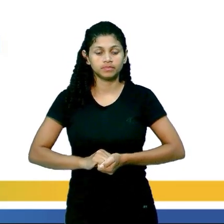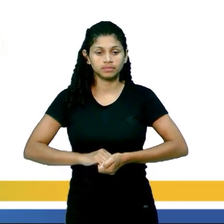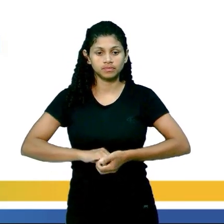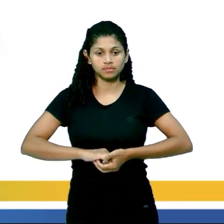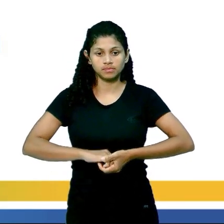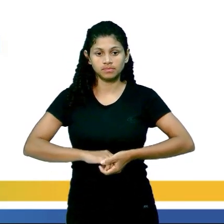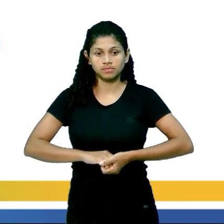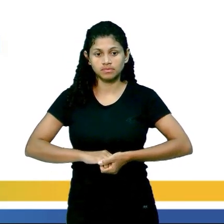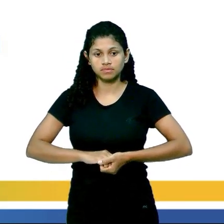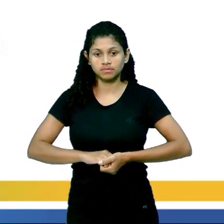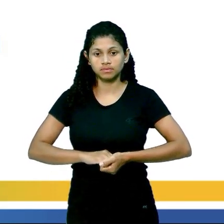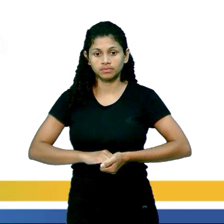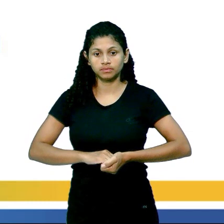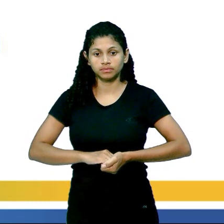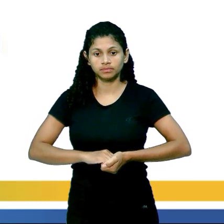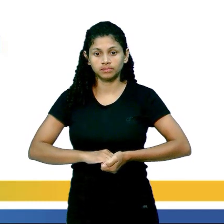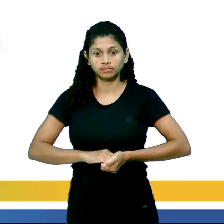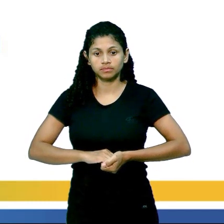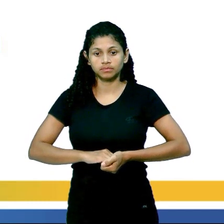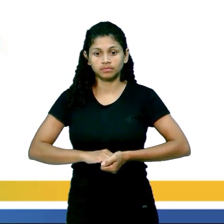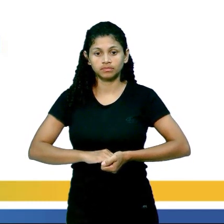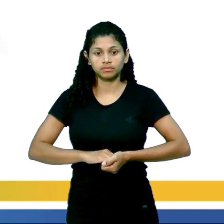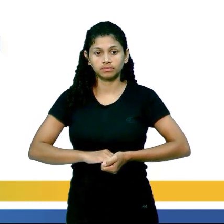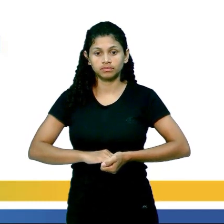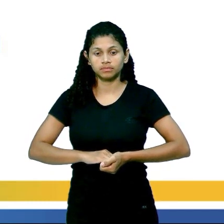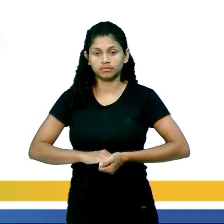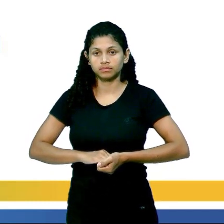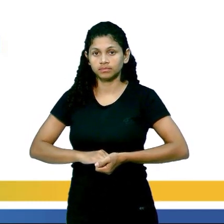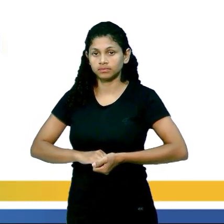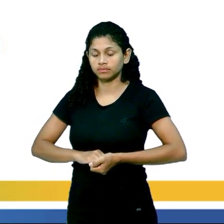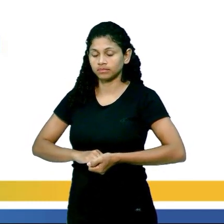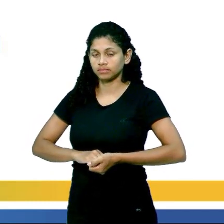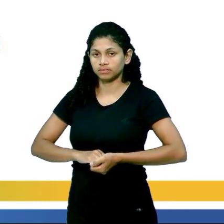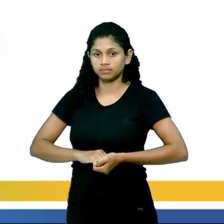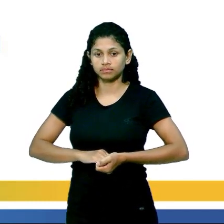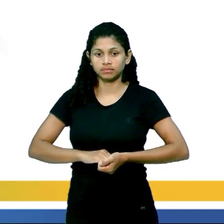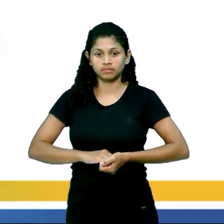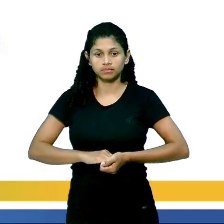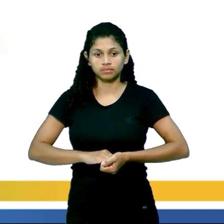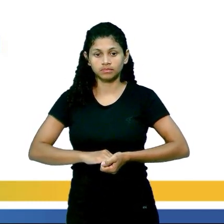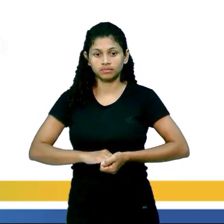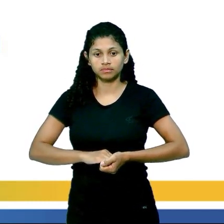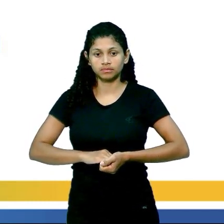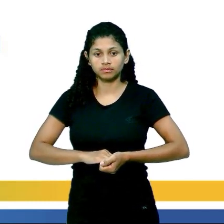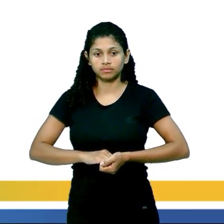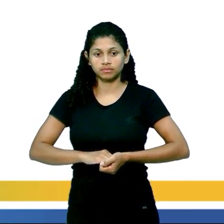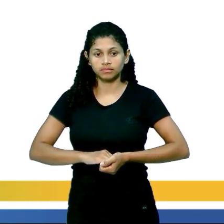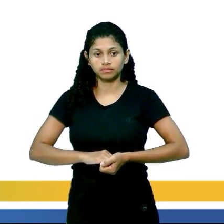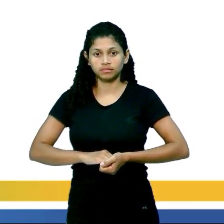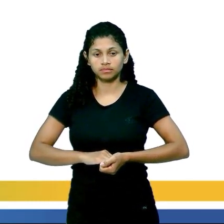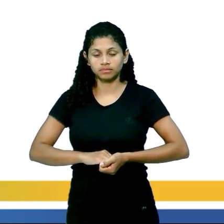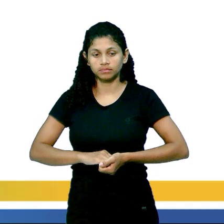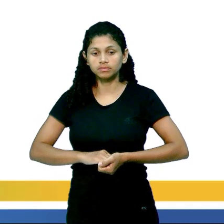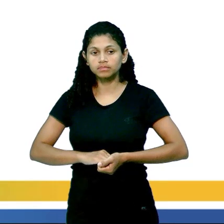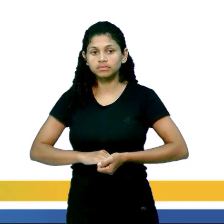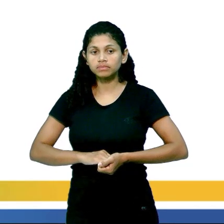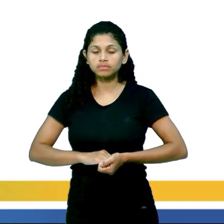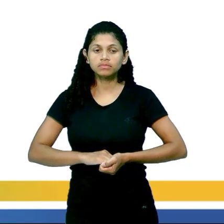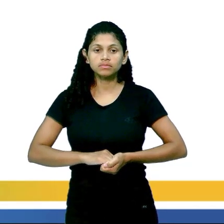D, o A1 é igual a 20 e na letra E, a razão é 1,5. Vamos resolver essa questão então?